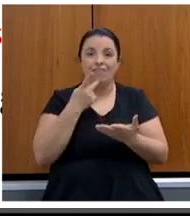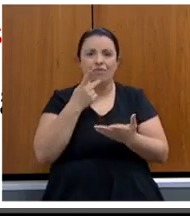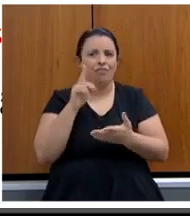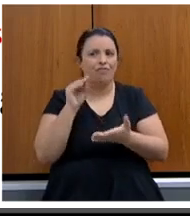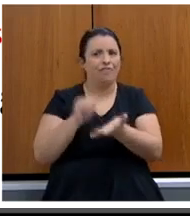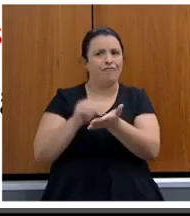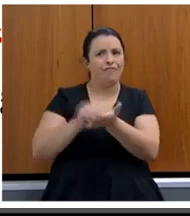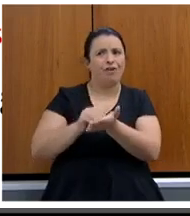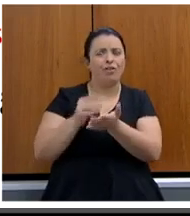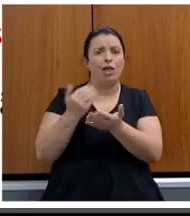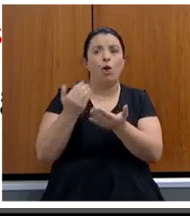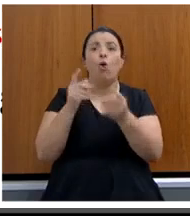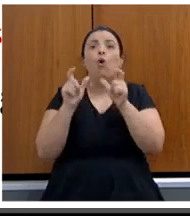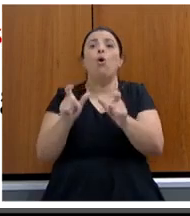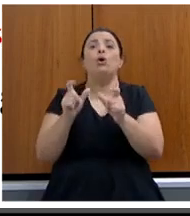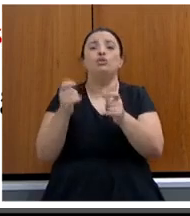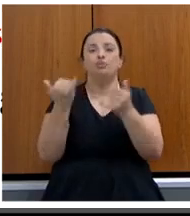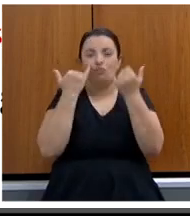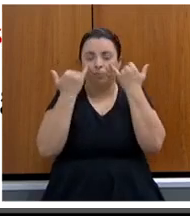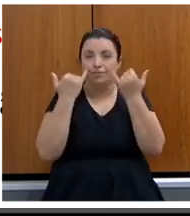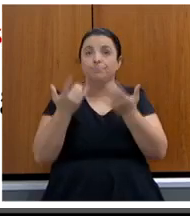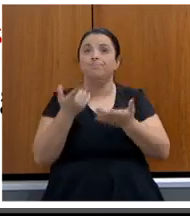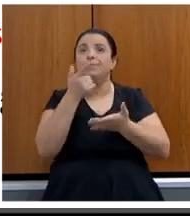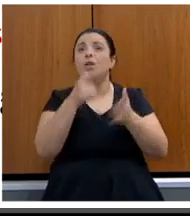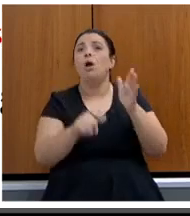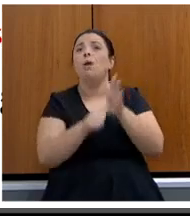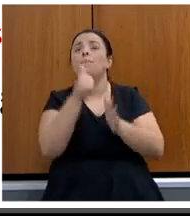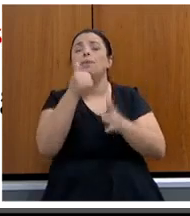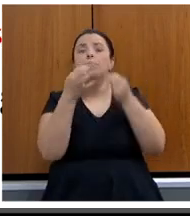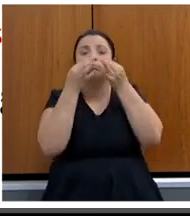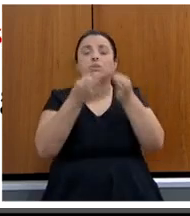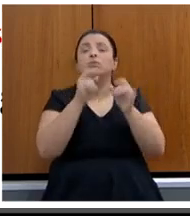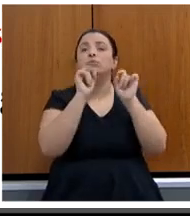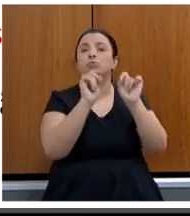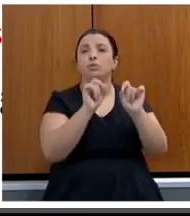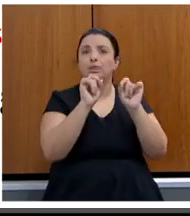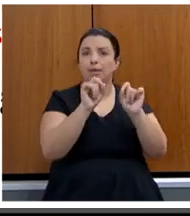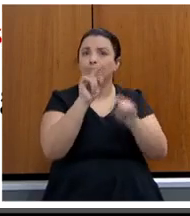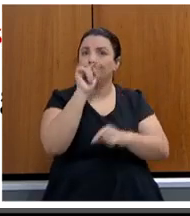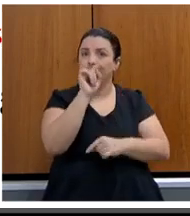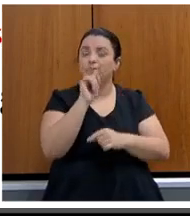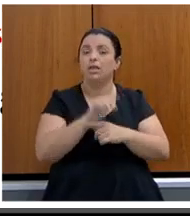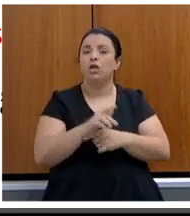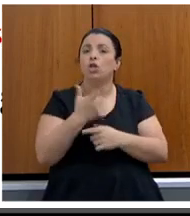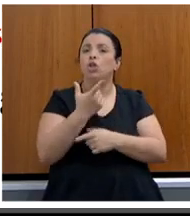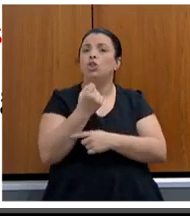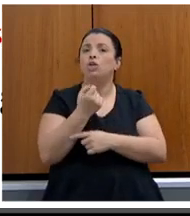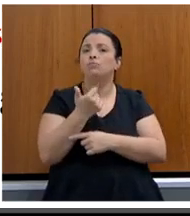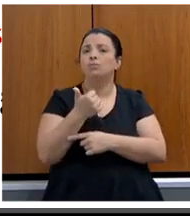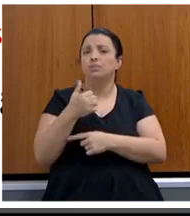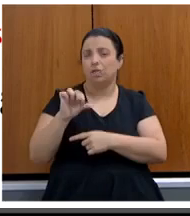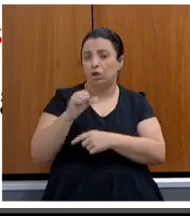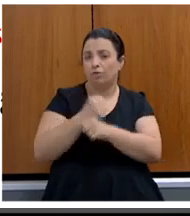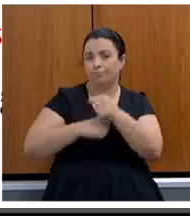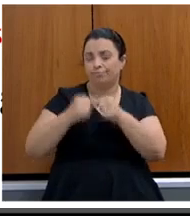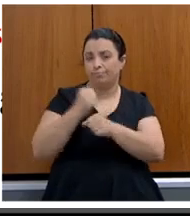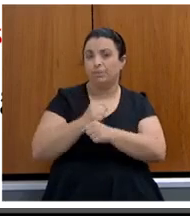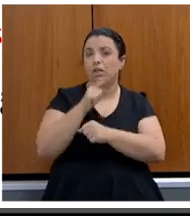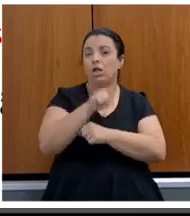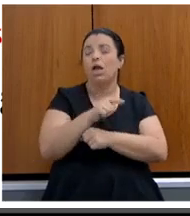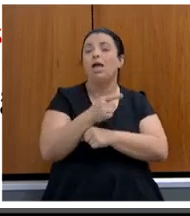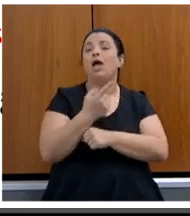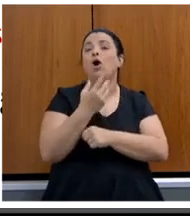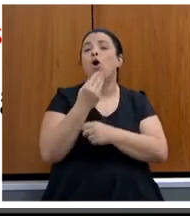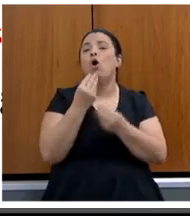é osso financiamento da educação em Minas Gerais 2019 os dados são fonte de dados aí o Ministério